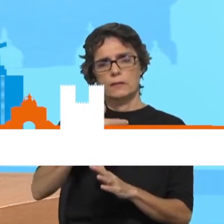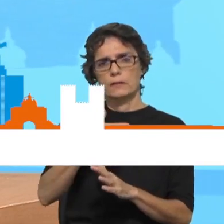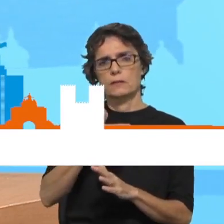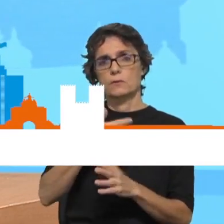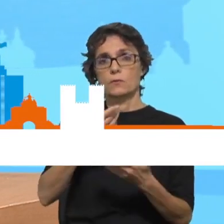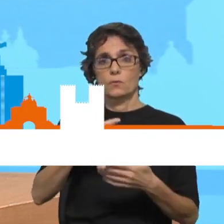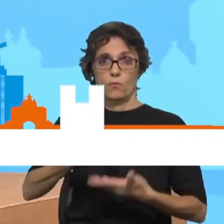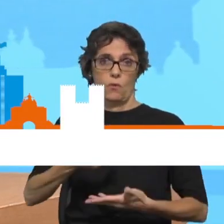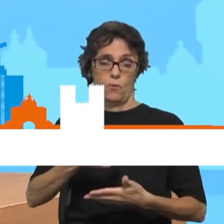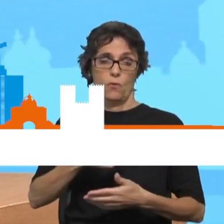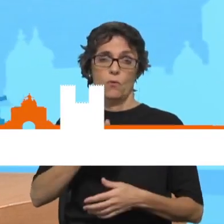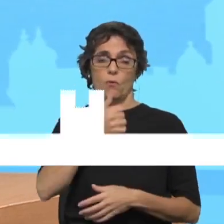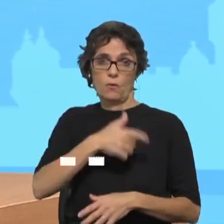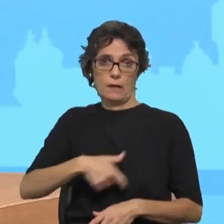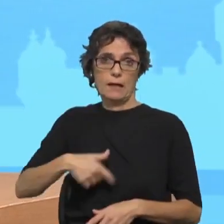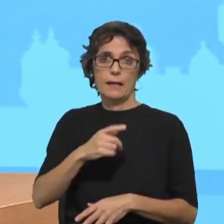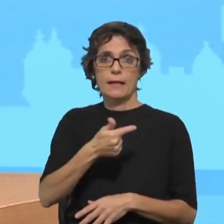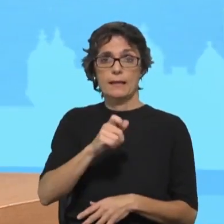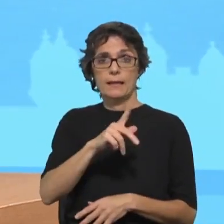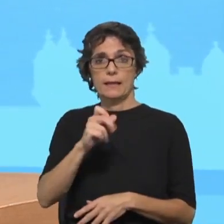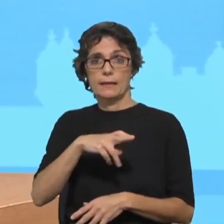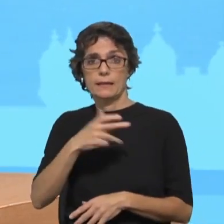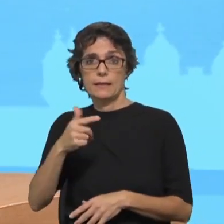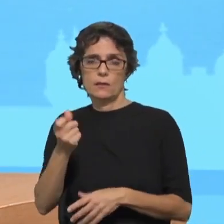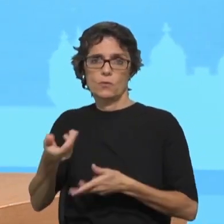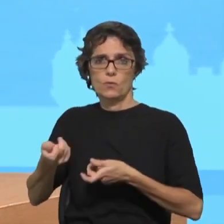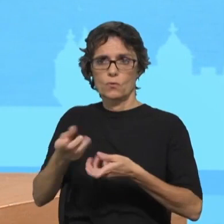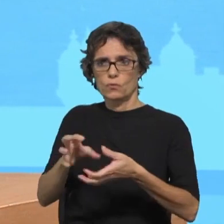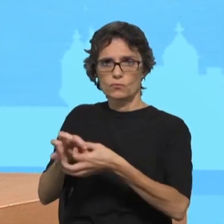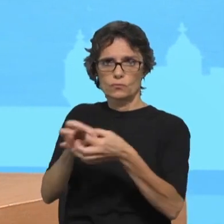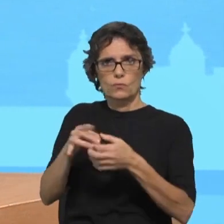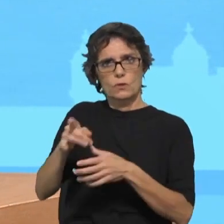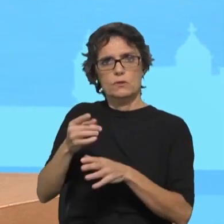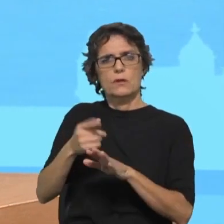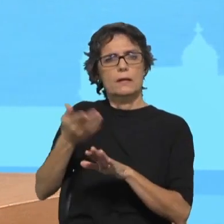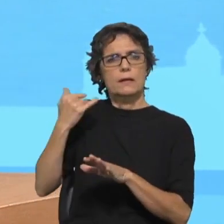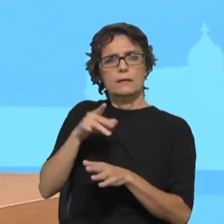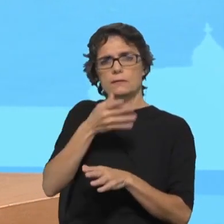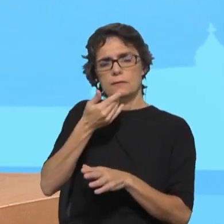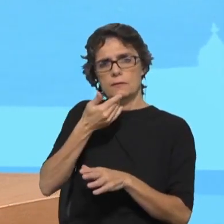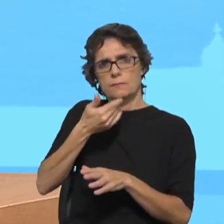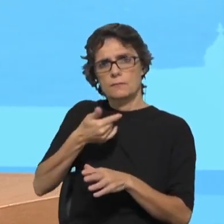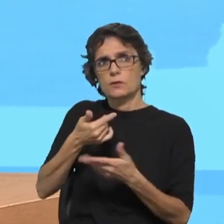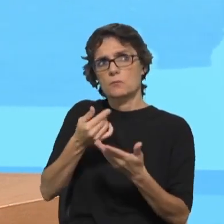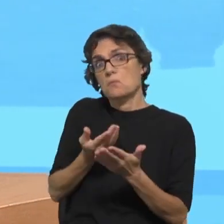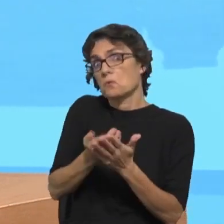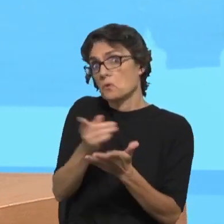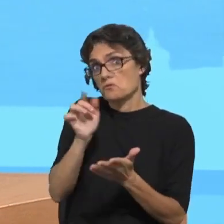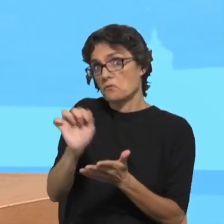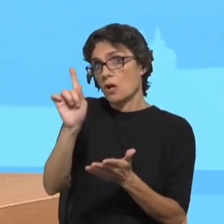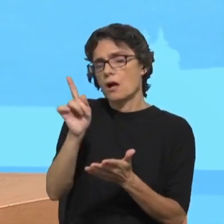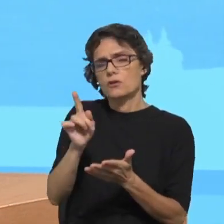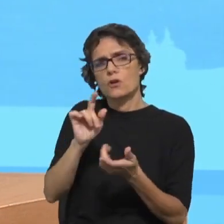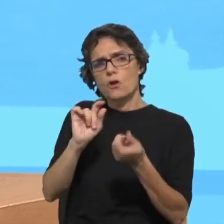do Rato e conversávamos bastante e colaborávamos um pouco. E um dia ele propôs-me fazer uma série de